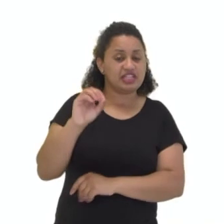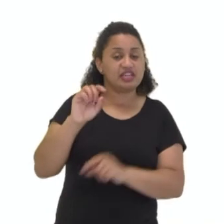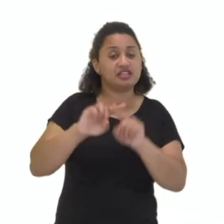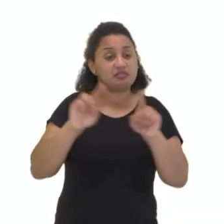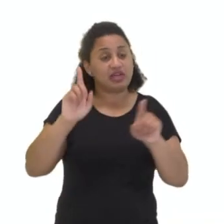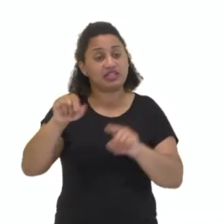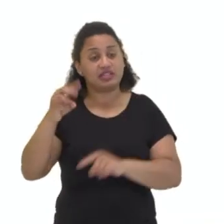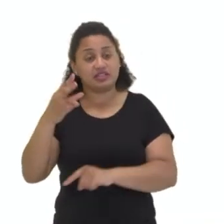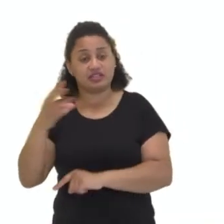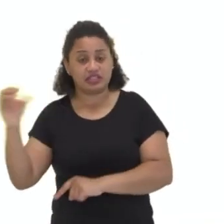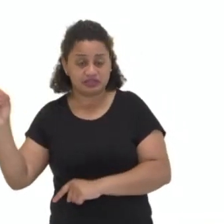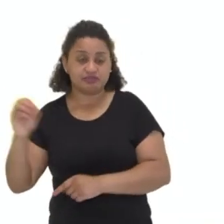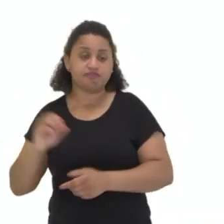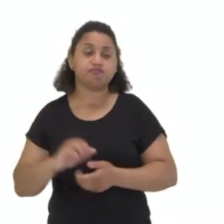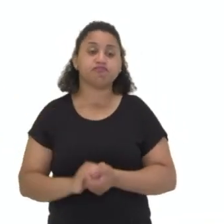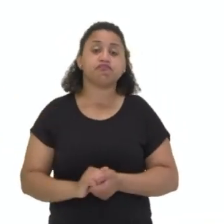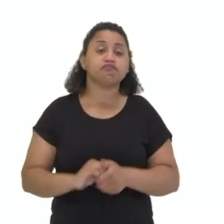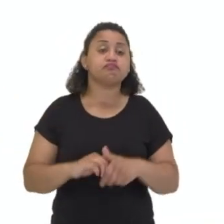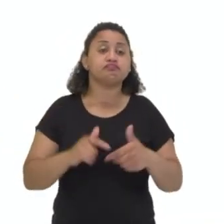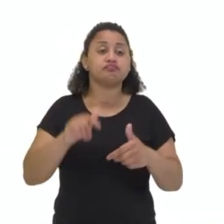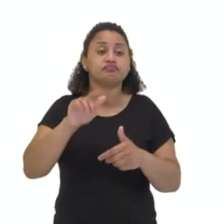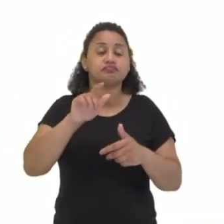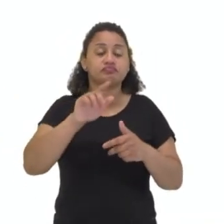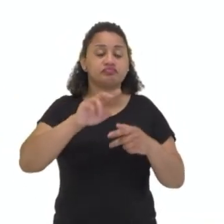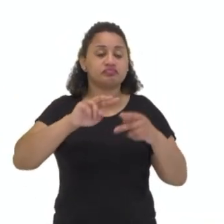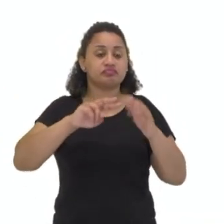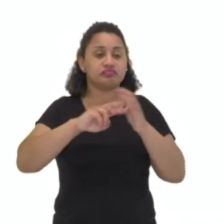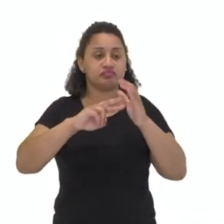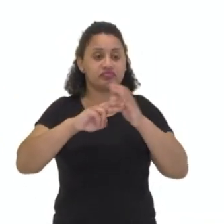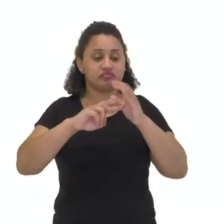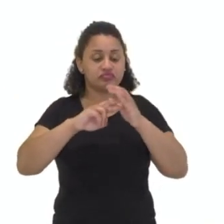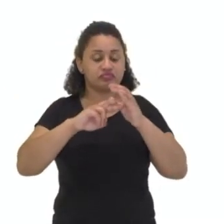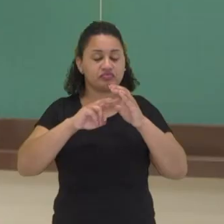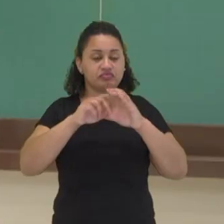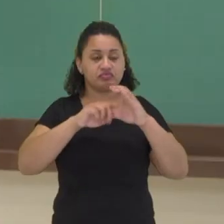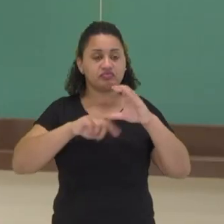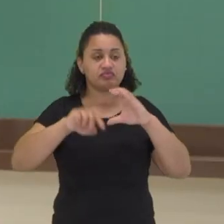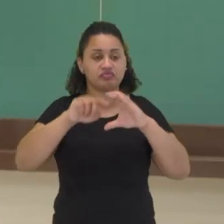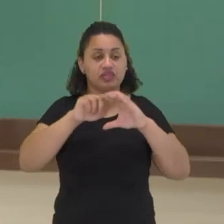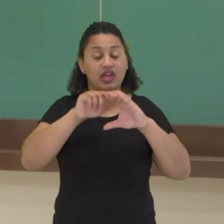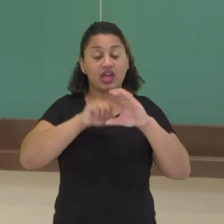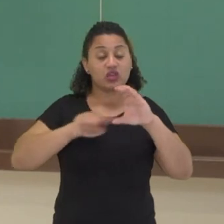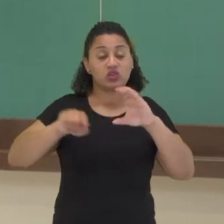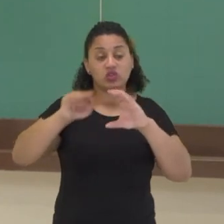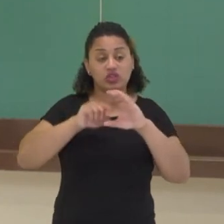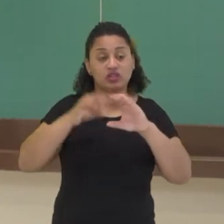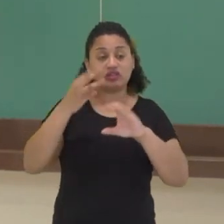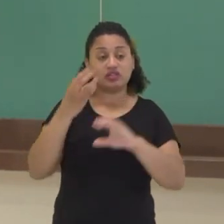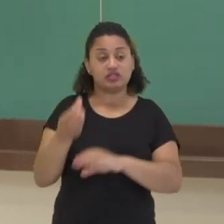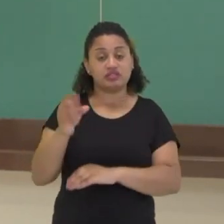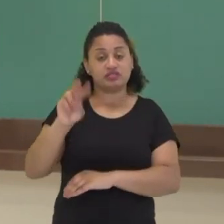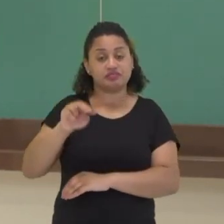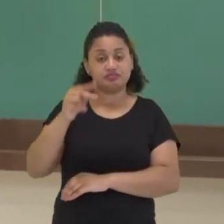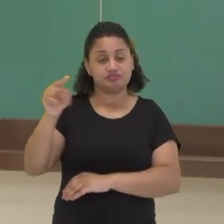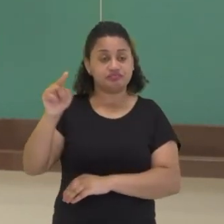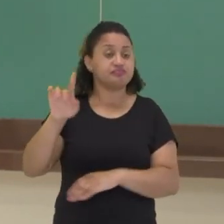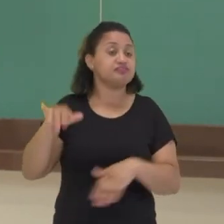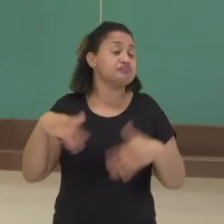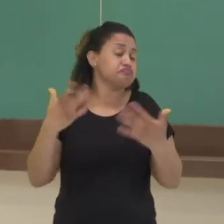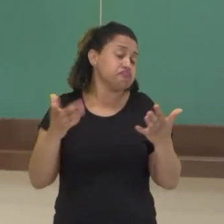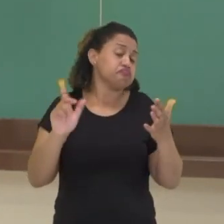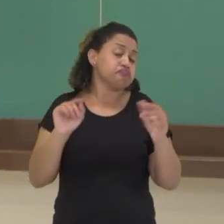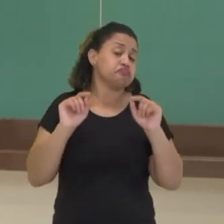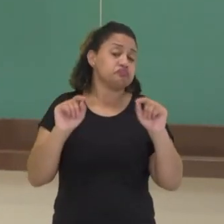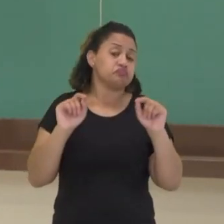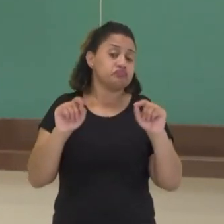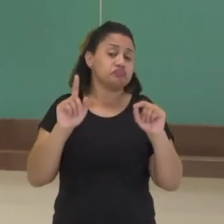300. A área do círculo total é 36 pi, que equivale